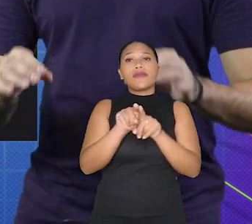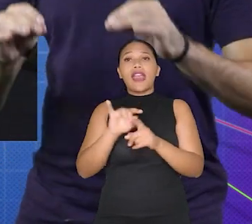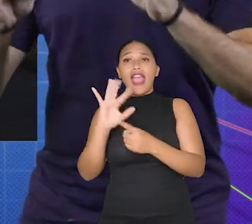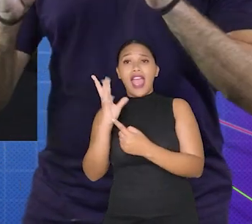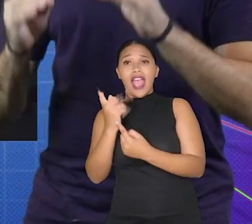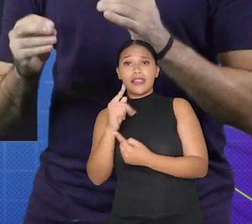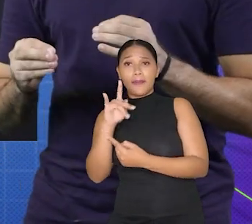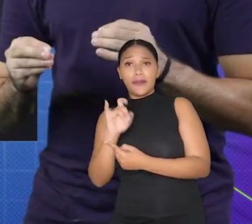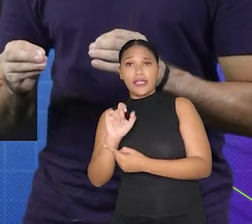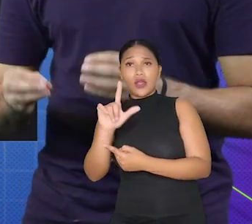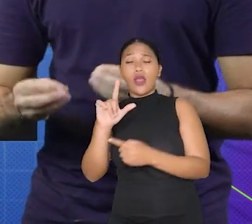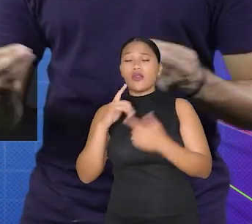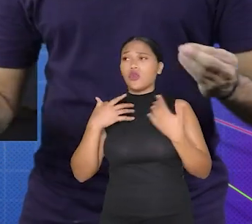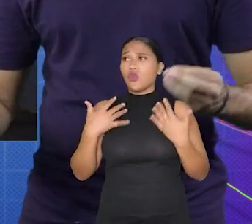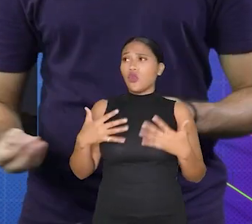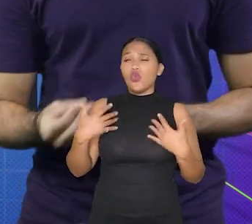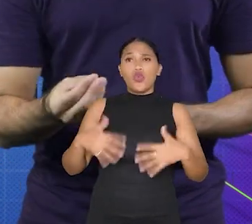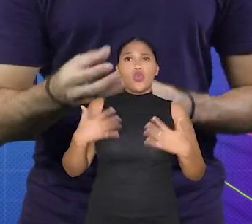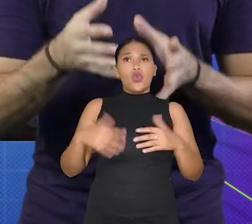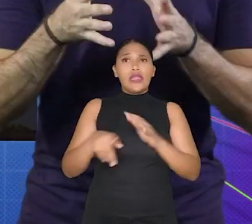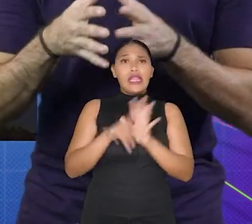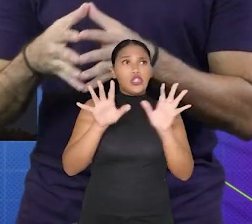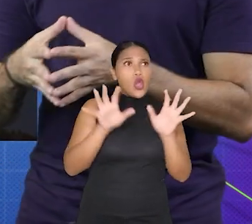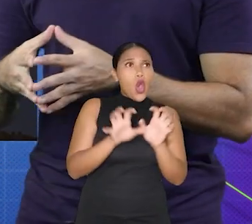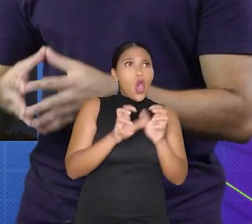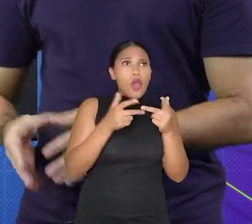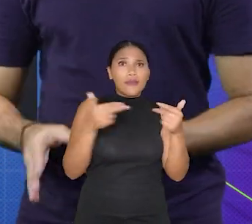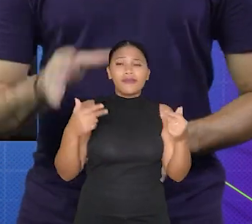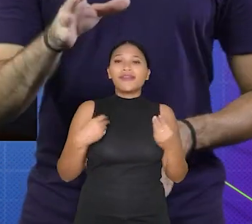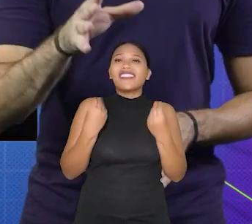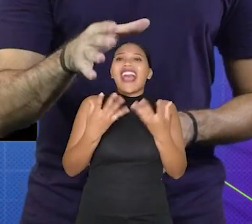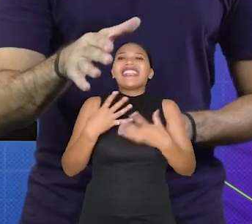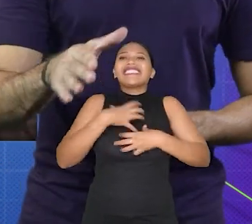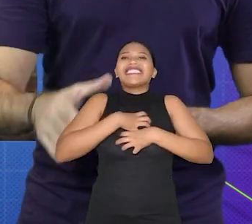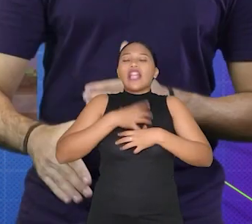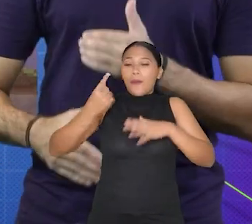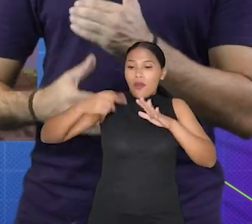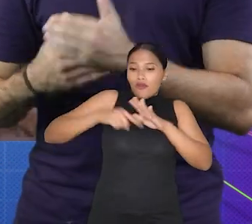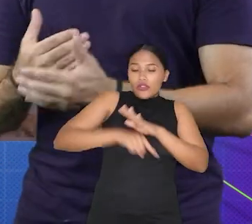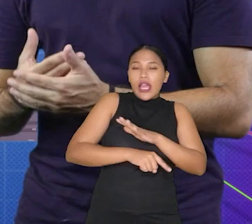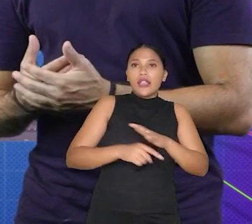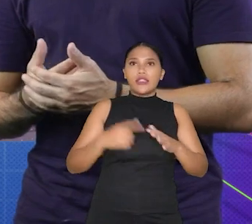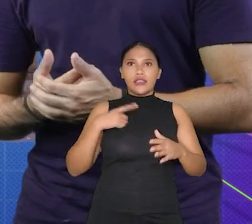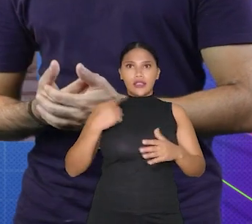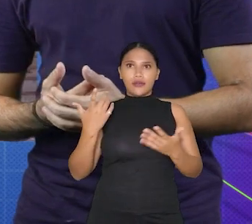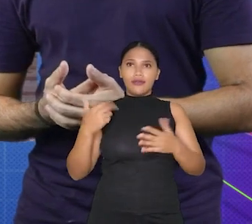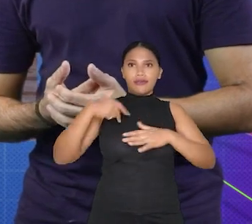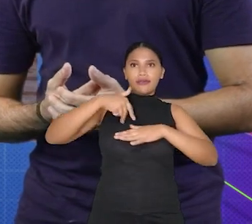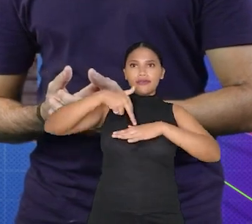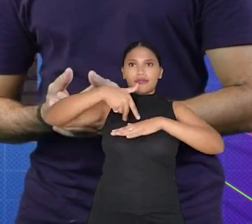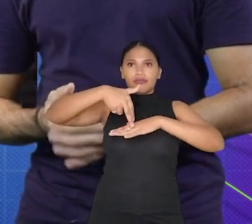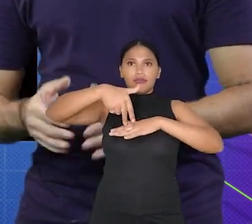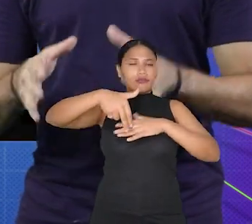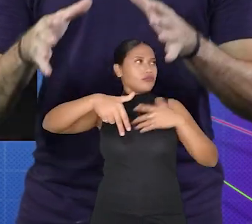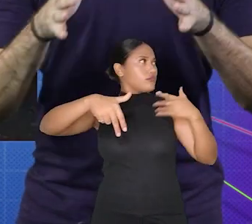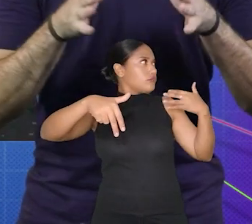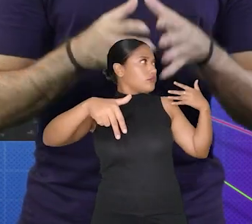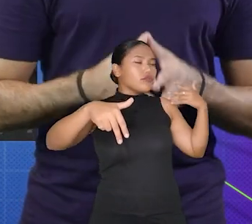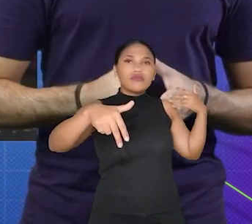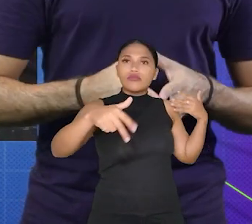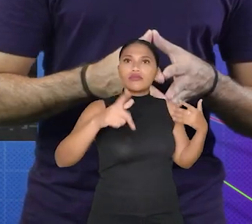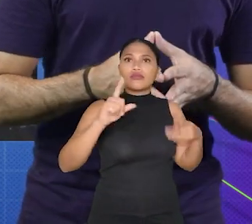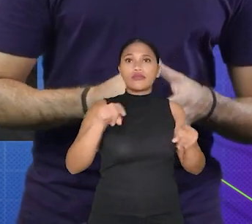art é bastante detalhado, com texturas e sombras bem trabalhadas, o que dá uma sensação de profundidade ao mundo do jogo.